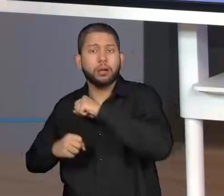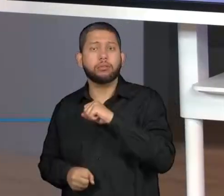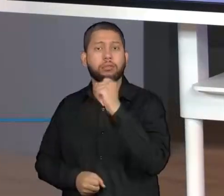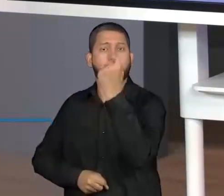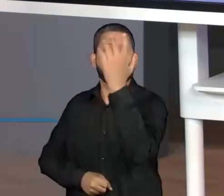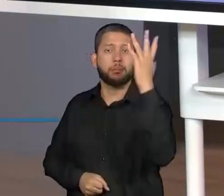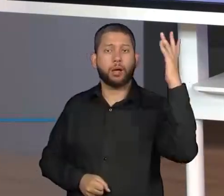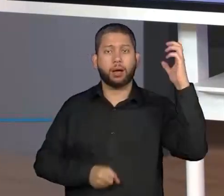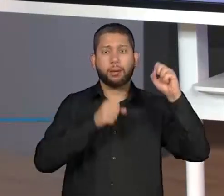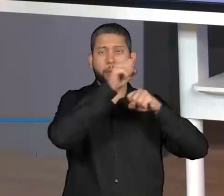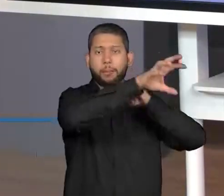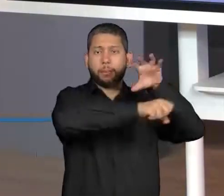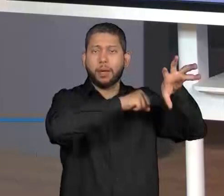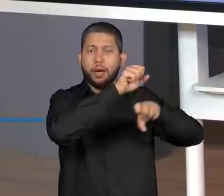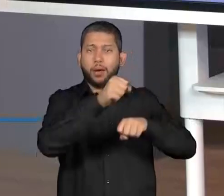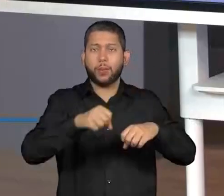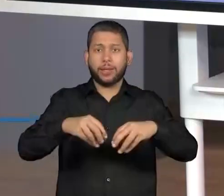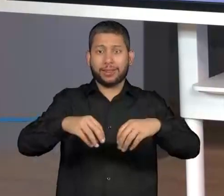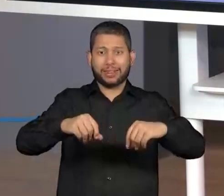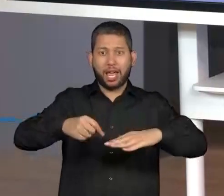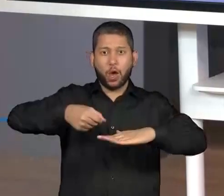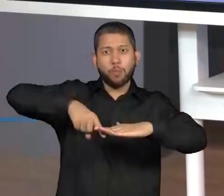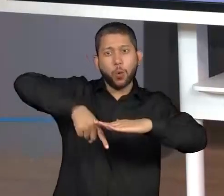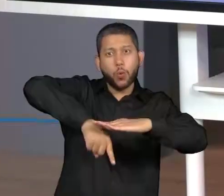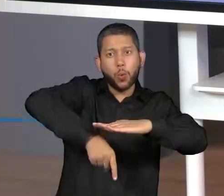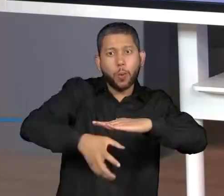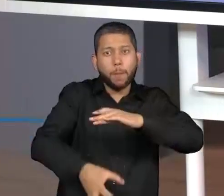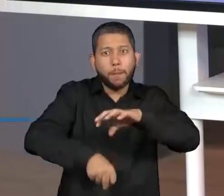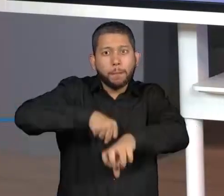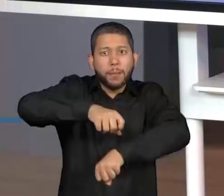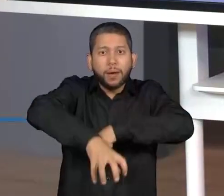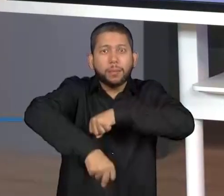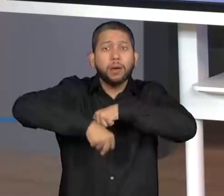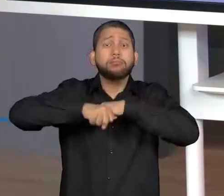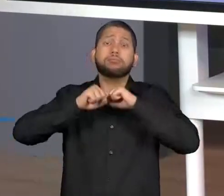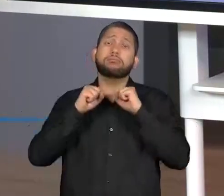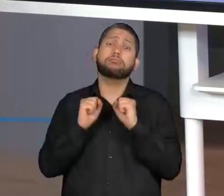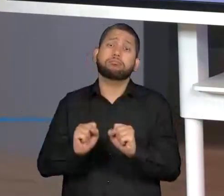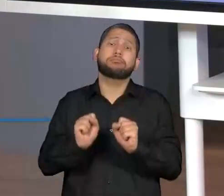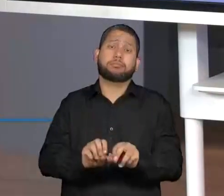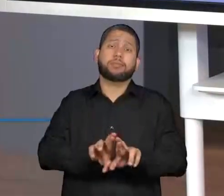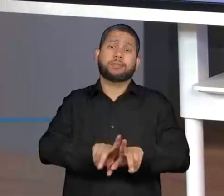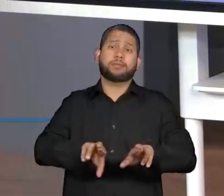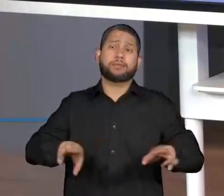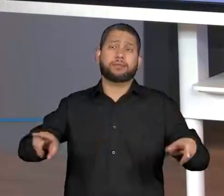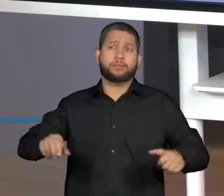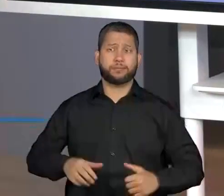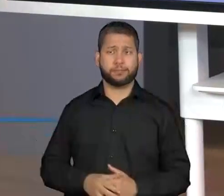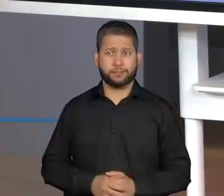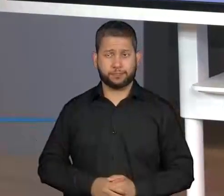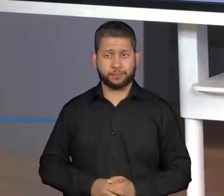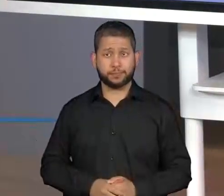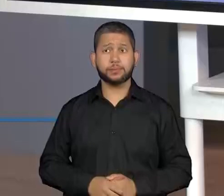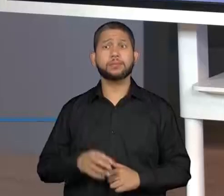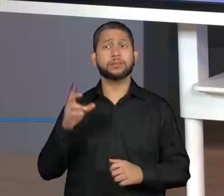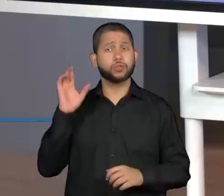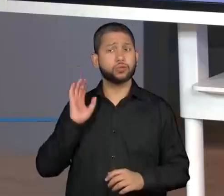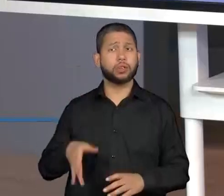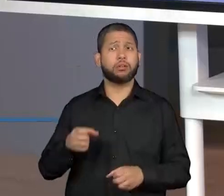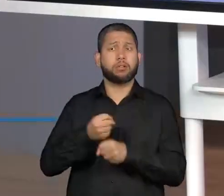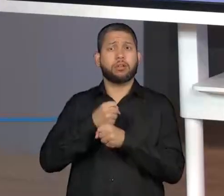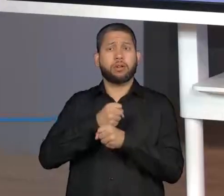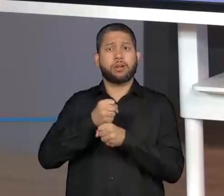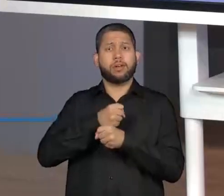nossa sobrevivência. Então, daí já dá para entender um pouquinho que é uma prática muito utilizada há muitos anos